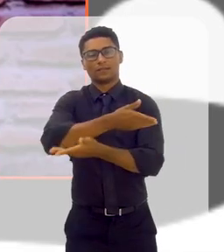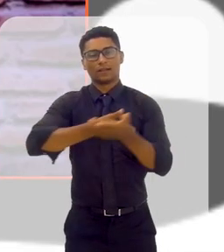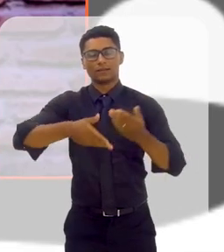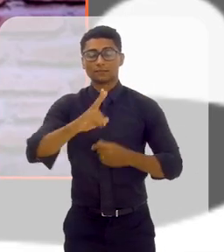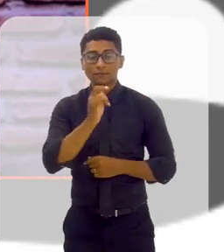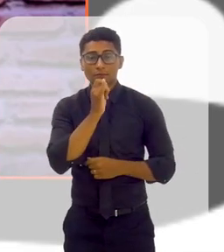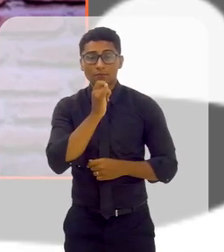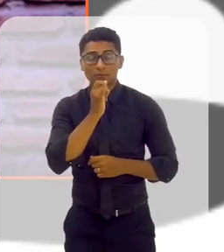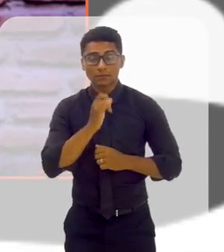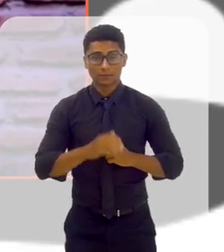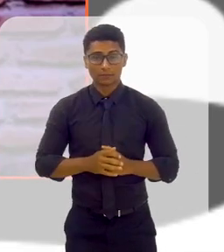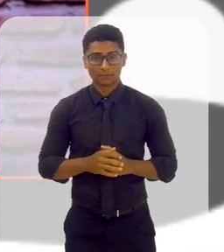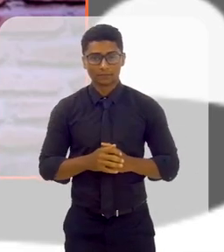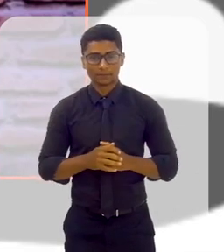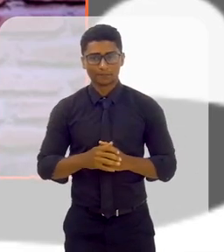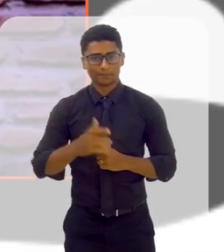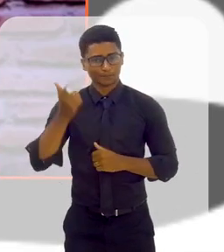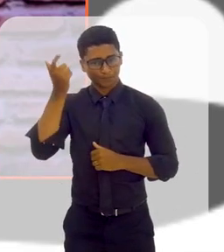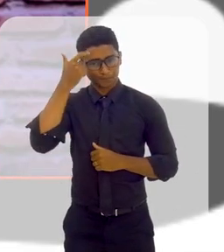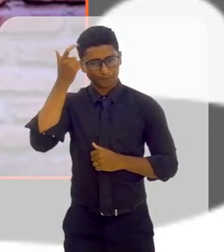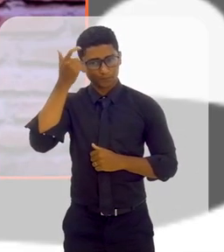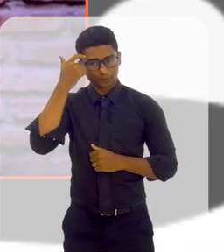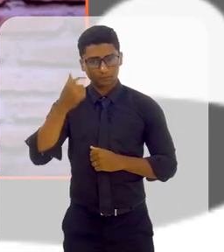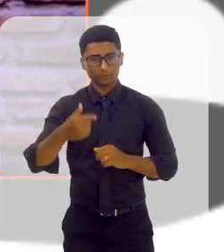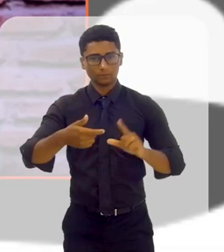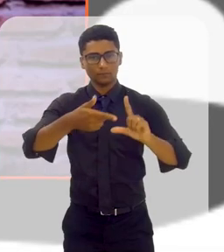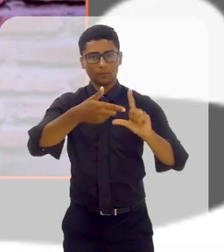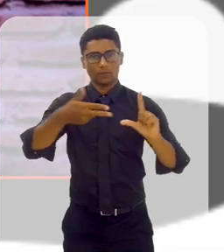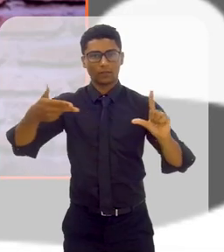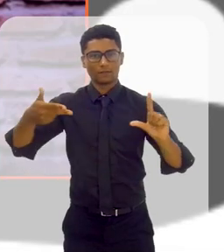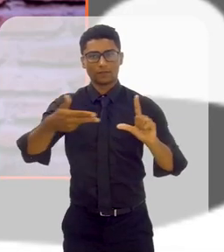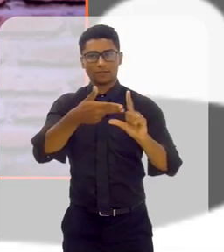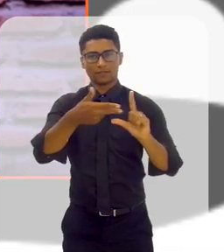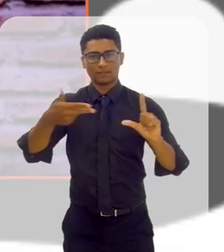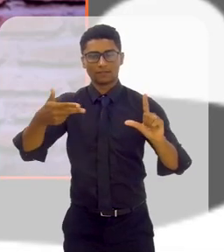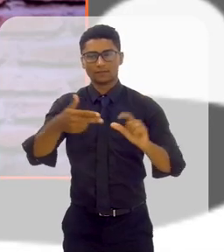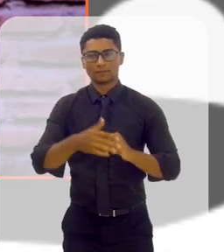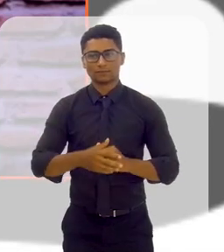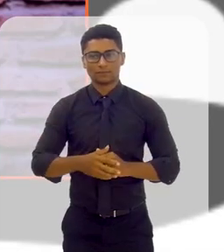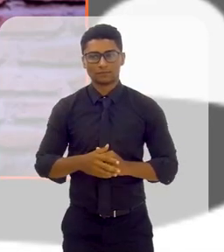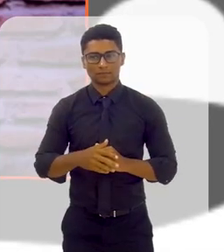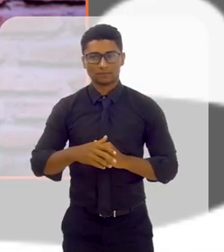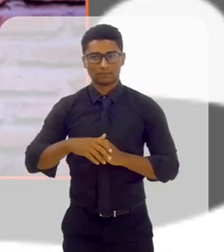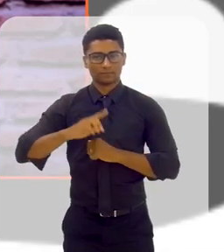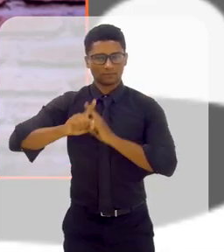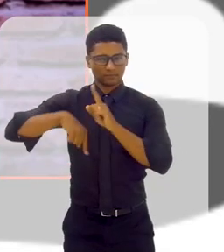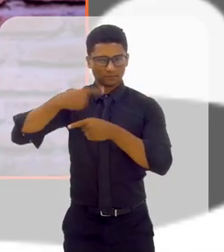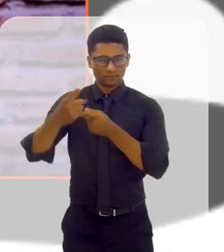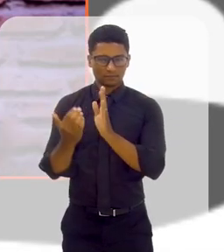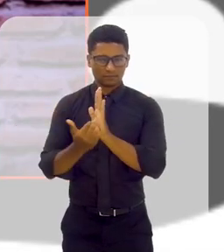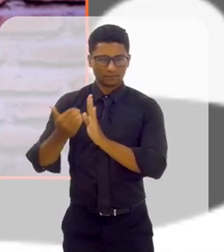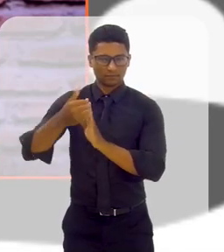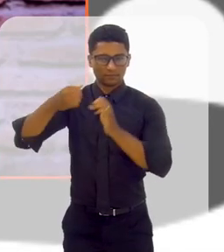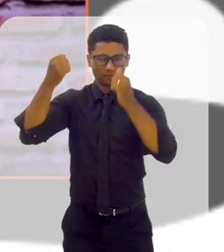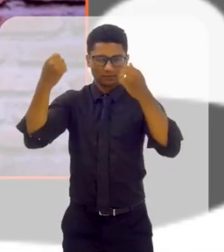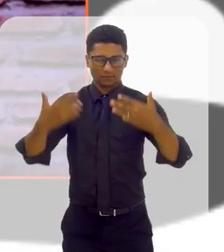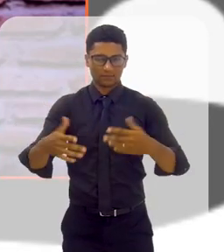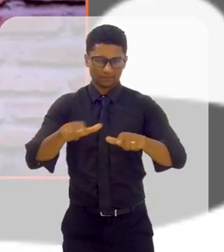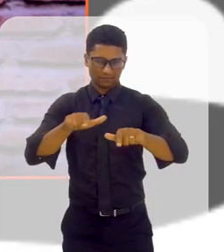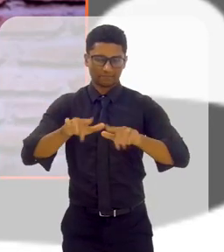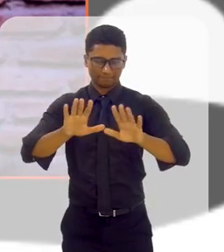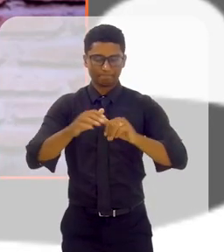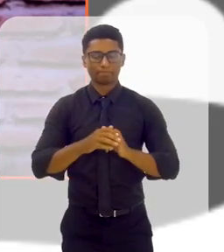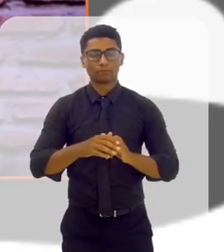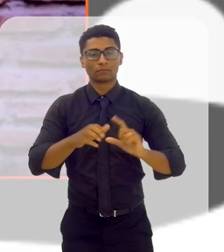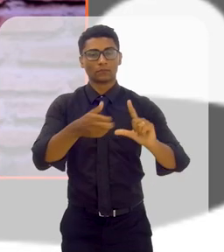por exemplo vamos pensar em Netflix e depois eu vou falar mais afetivamente sobre a questão